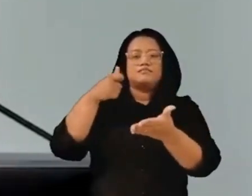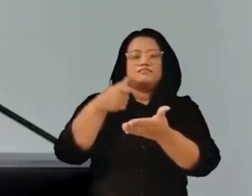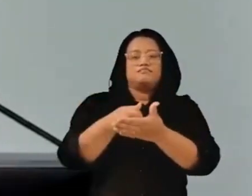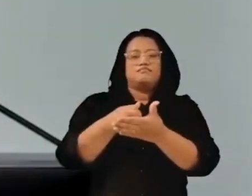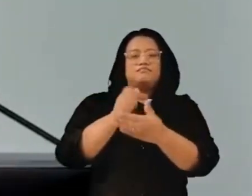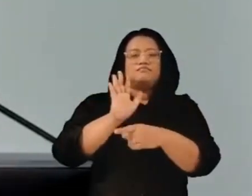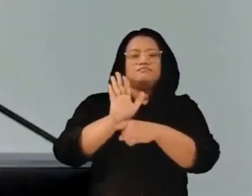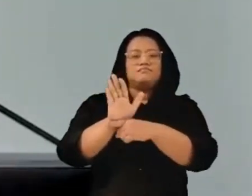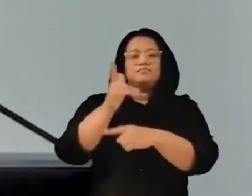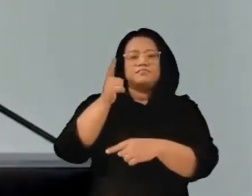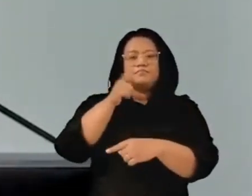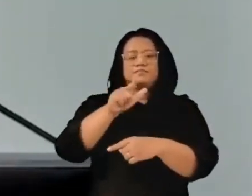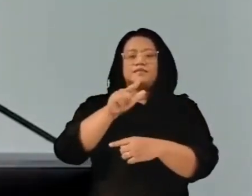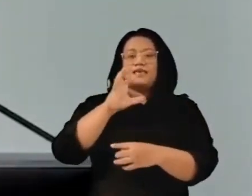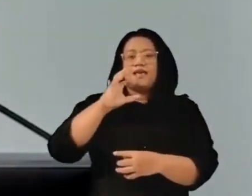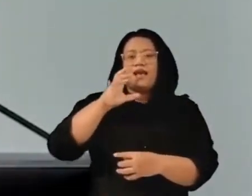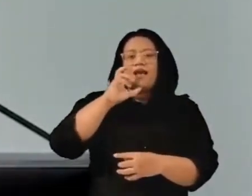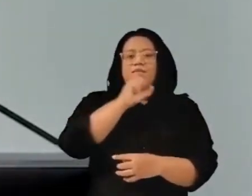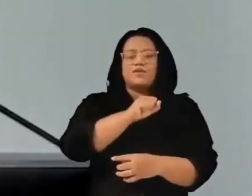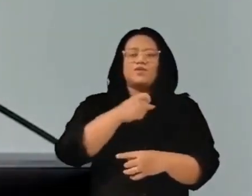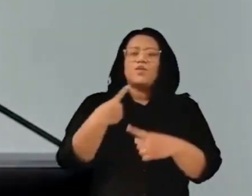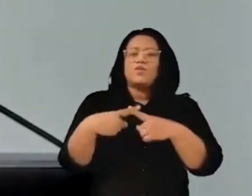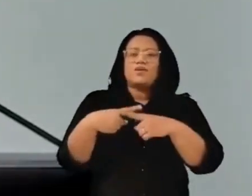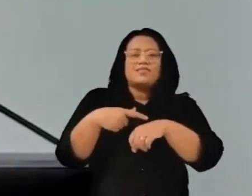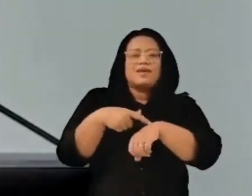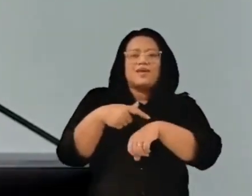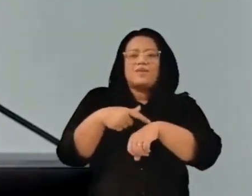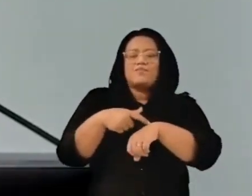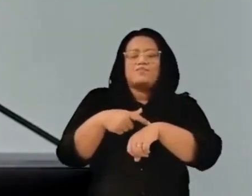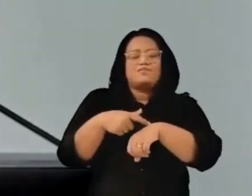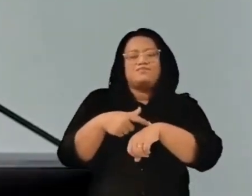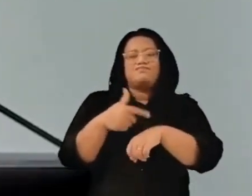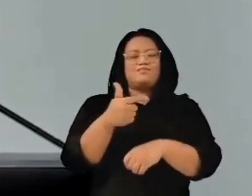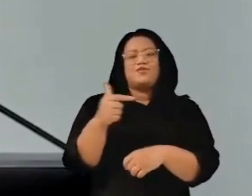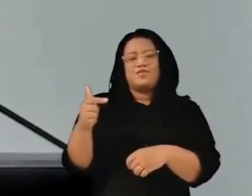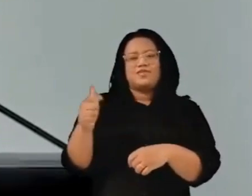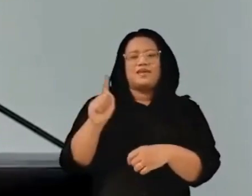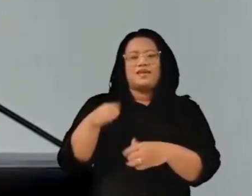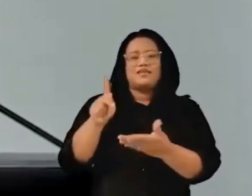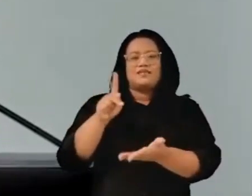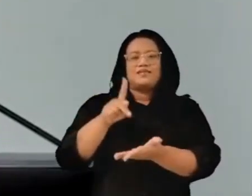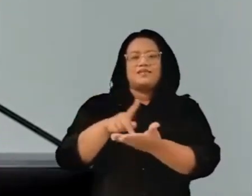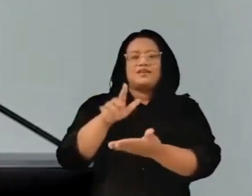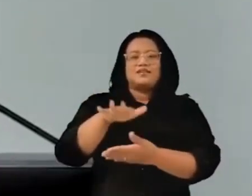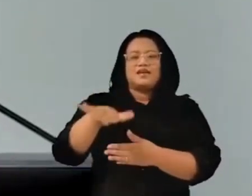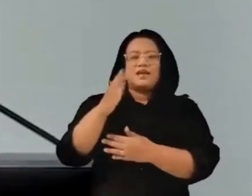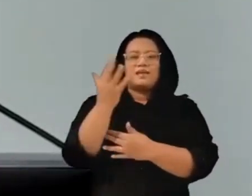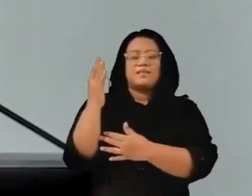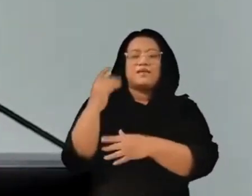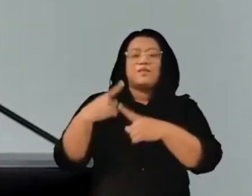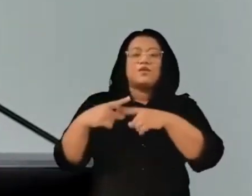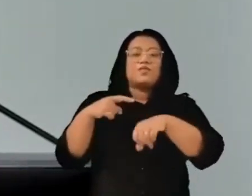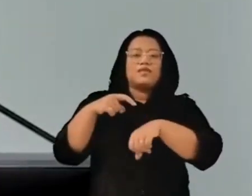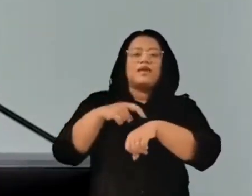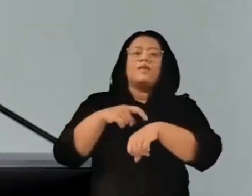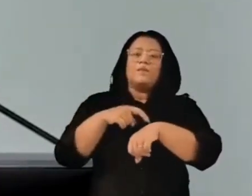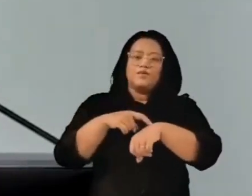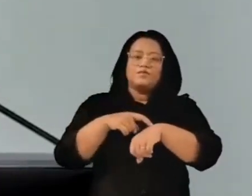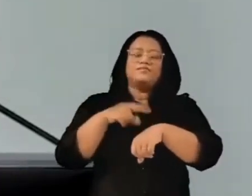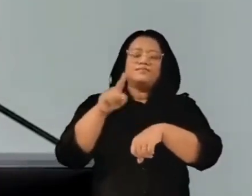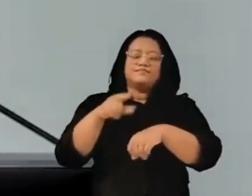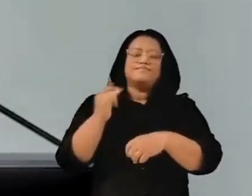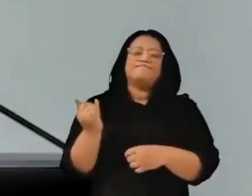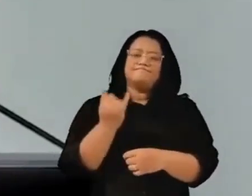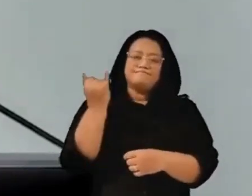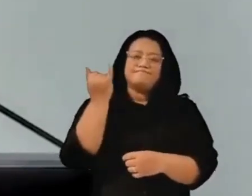solucionados, né? E rapidamente, porque nós não temos muito tempo. Essa que é a verdade na área ambiental. O tempo é muito